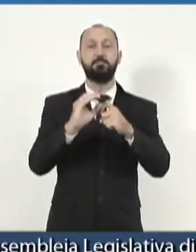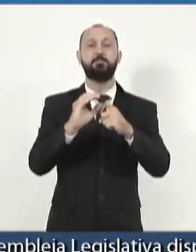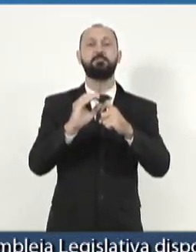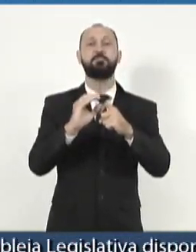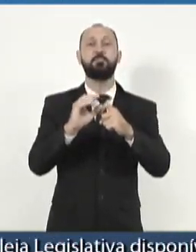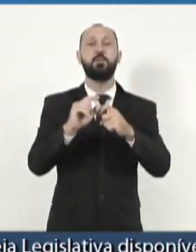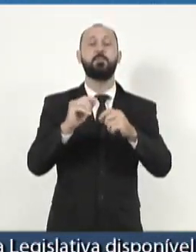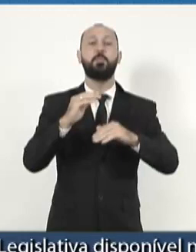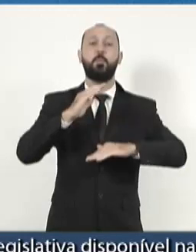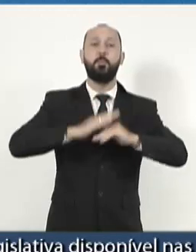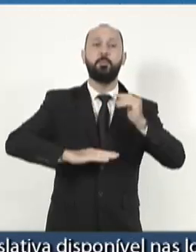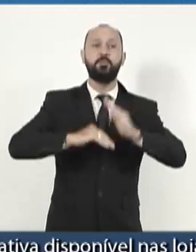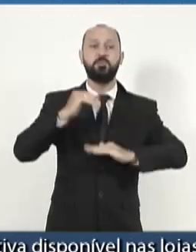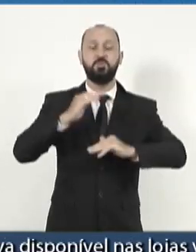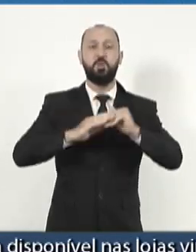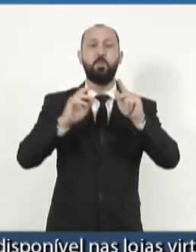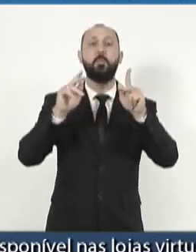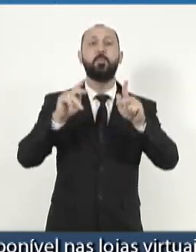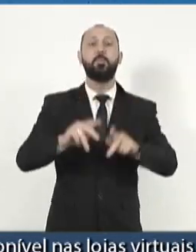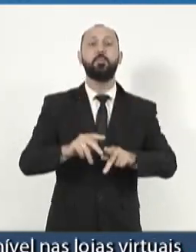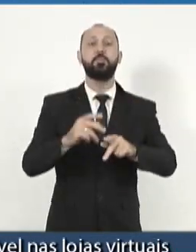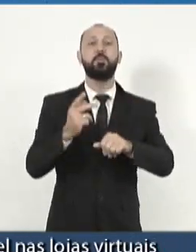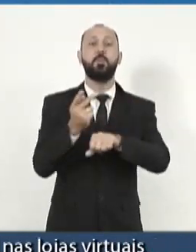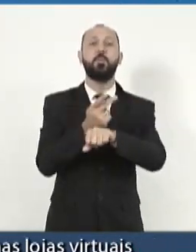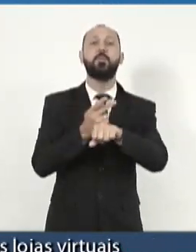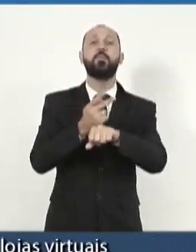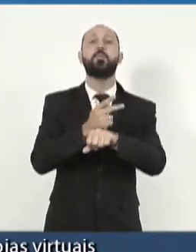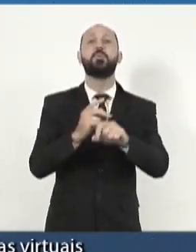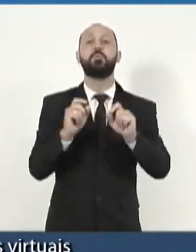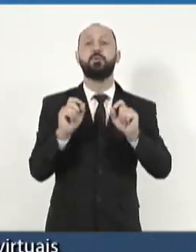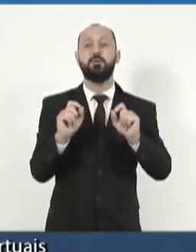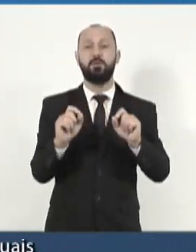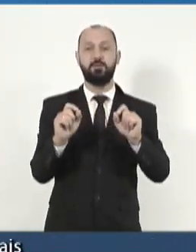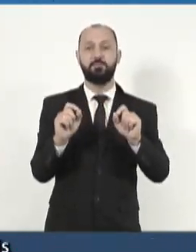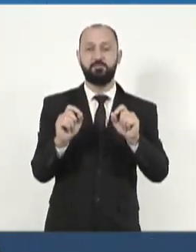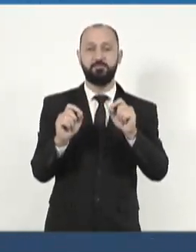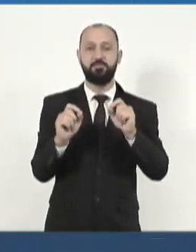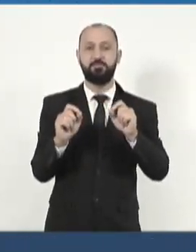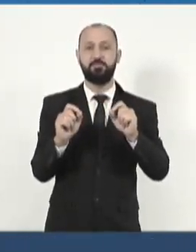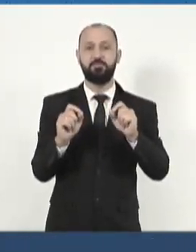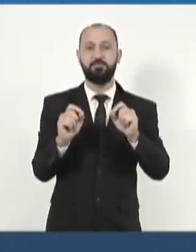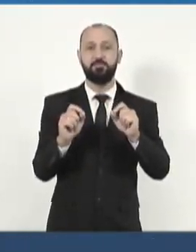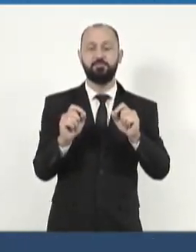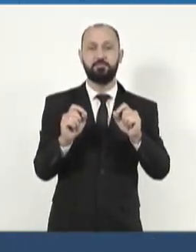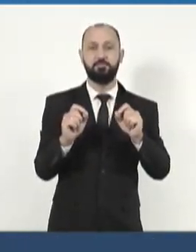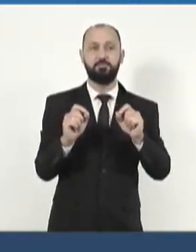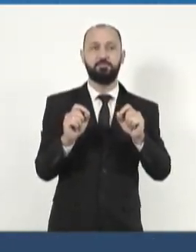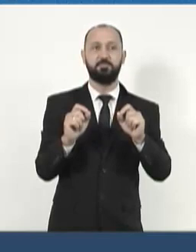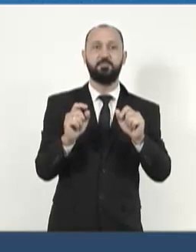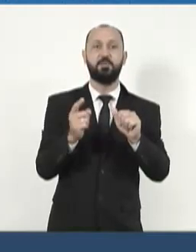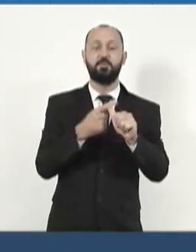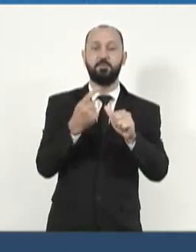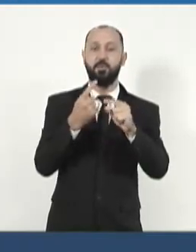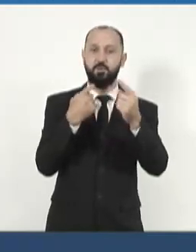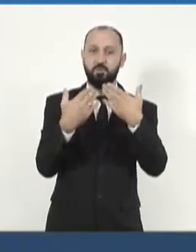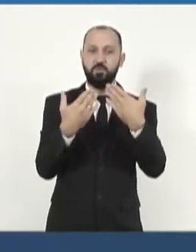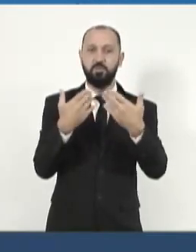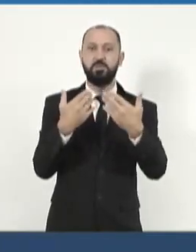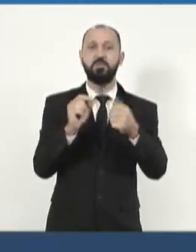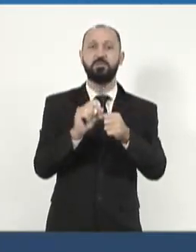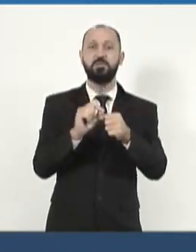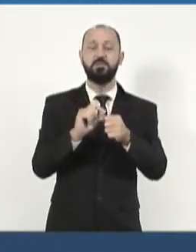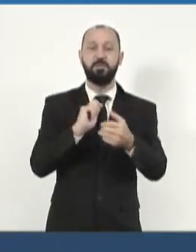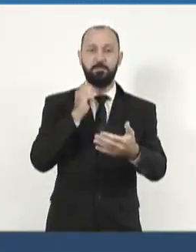parcelas, e 60 milhões de reais reconhecendo a importância